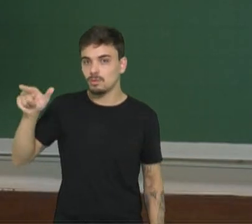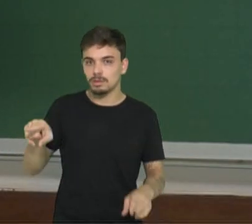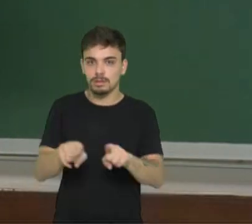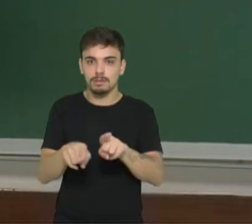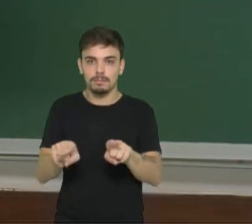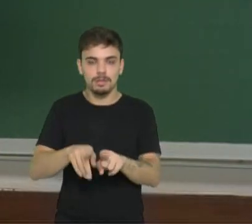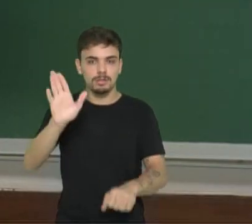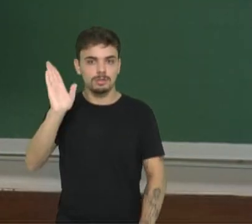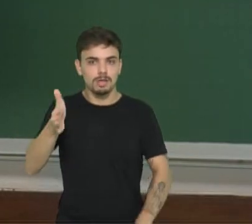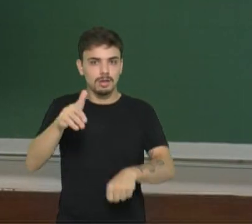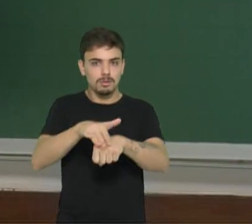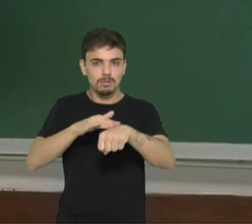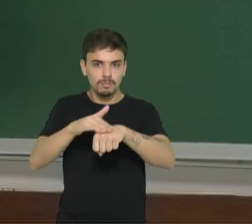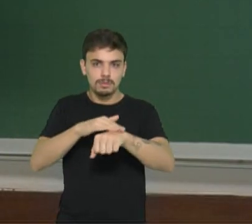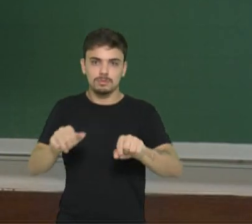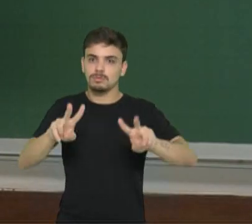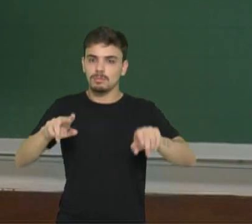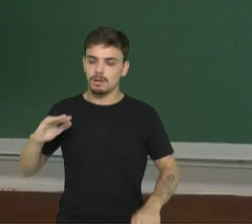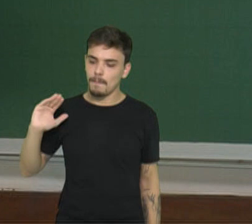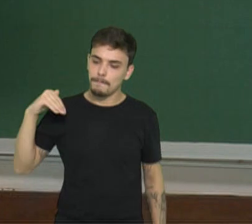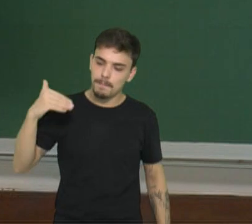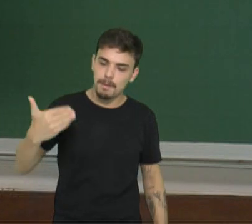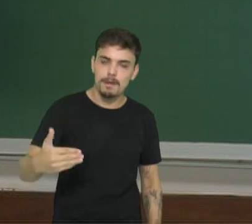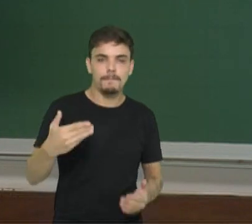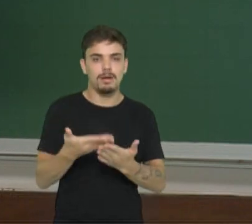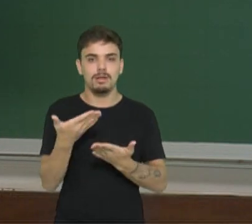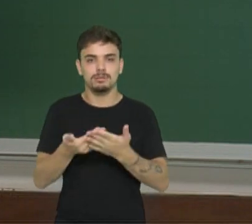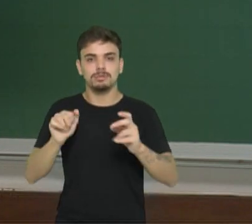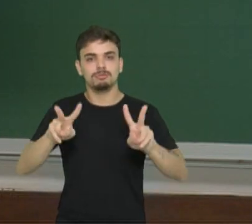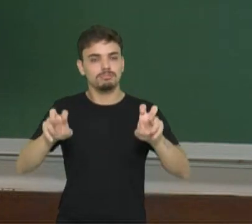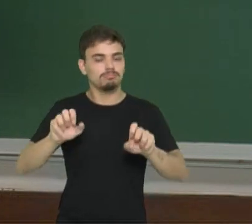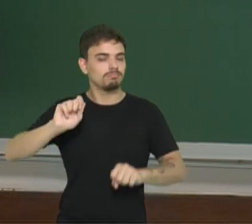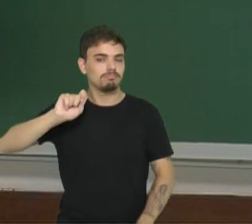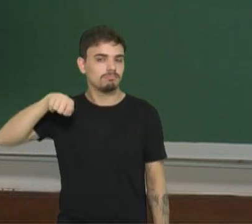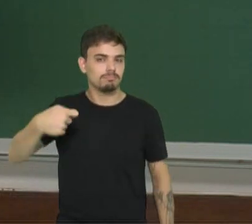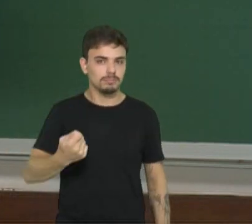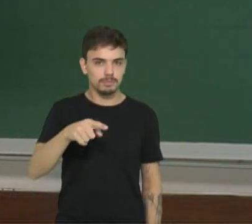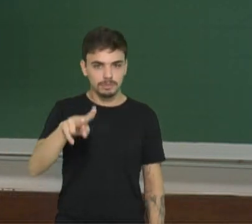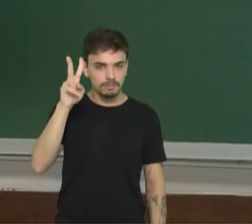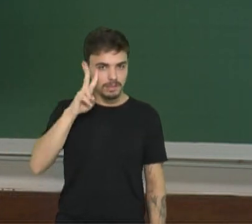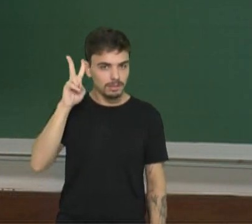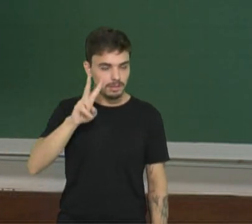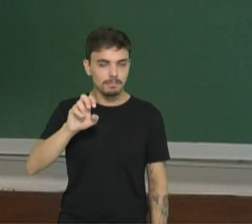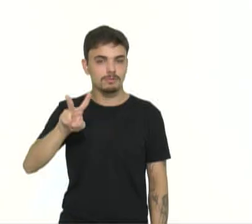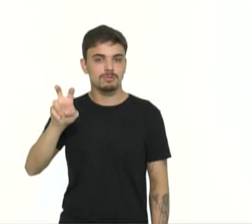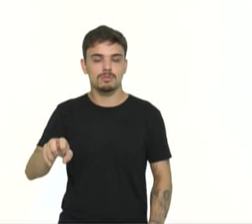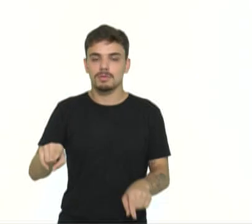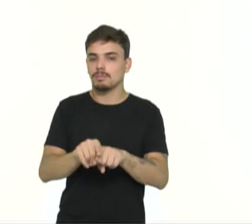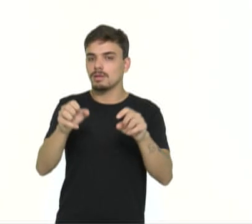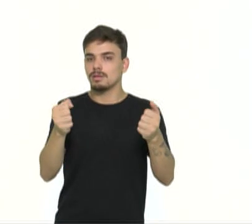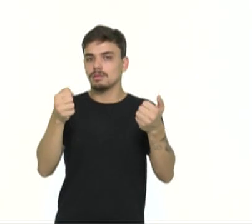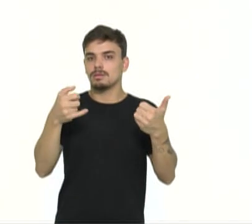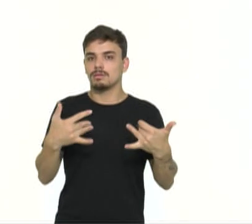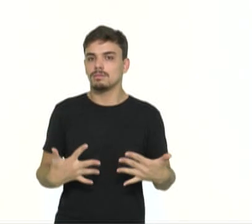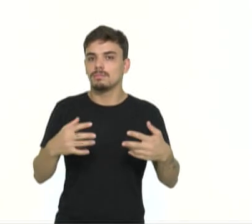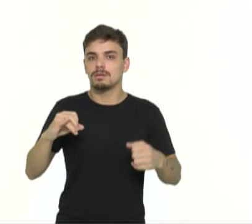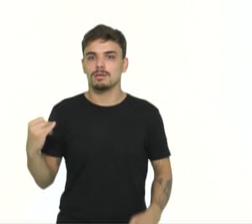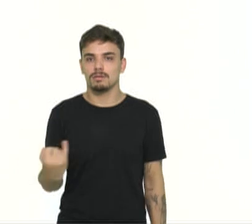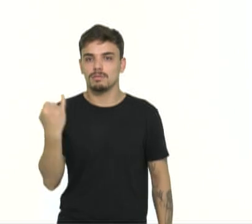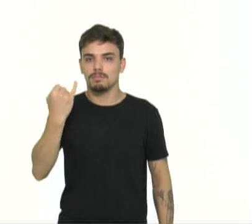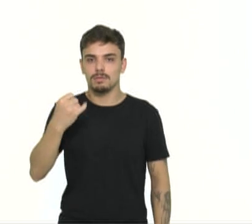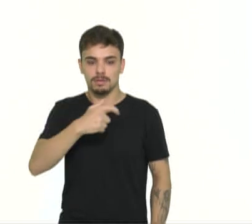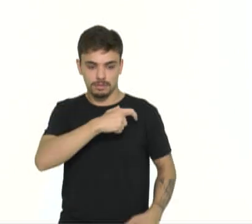também conversamos ao longo das aulas sobre esse assunto. Vamos ver se você está lembrado aí. Explique a importância do